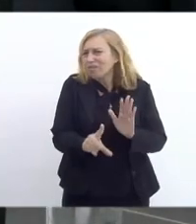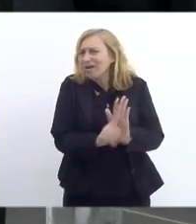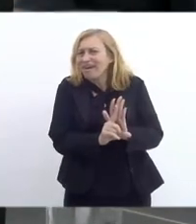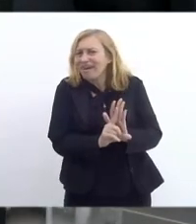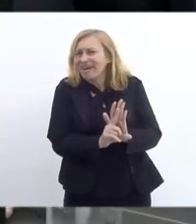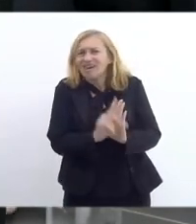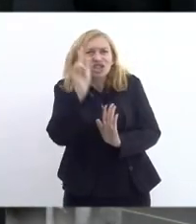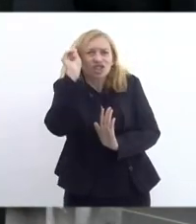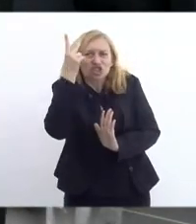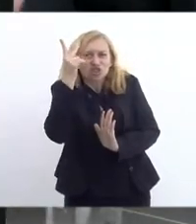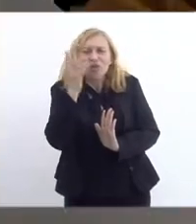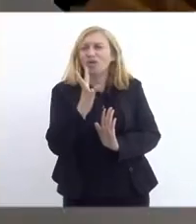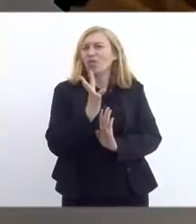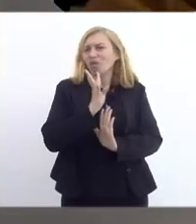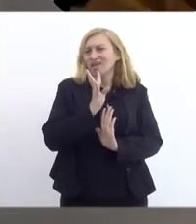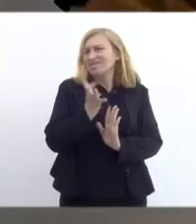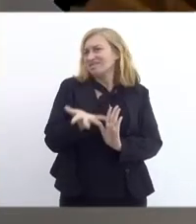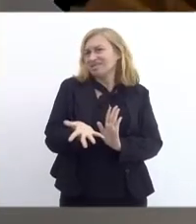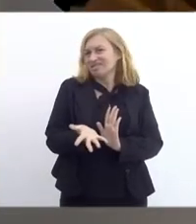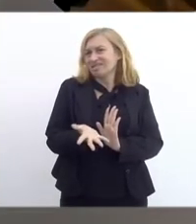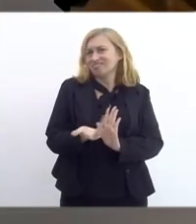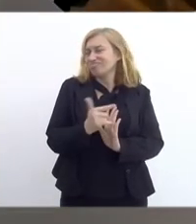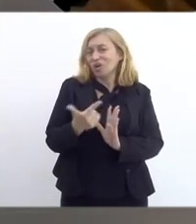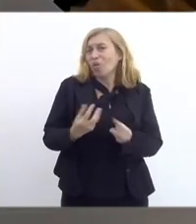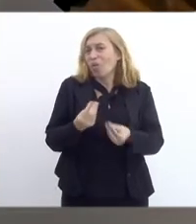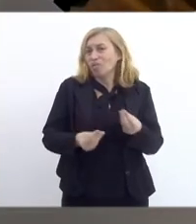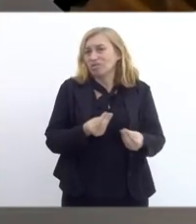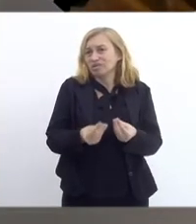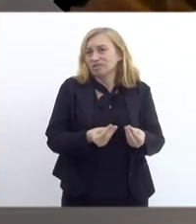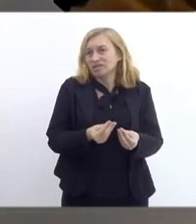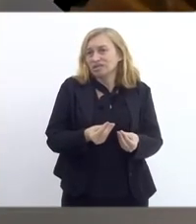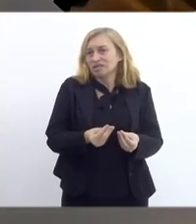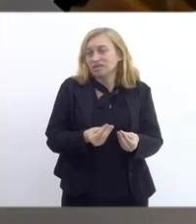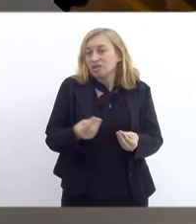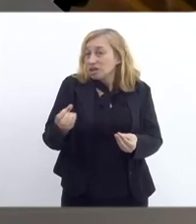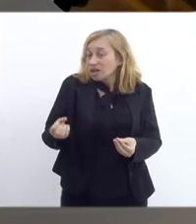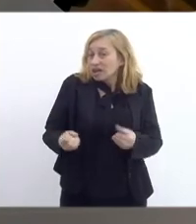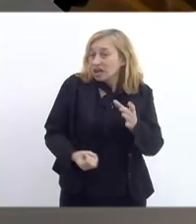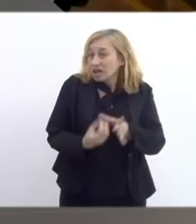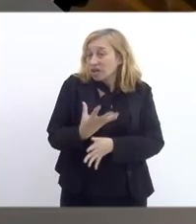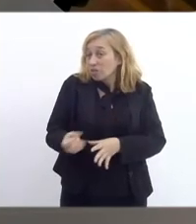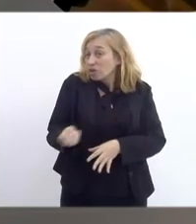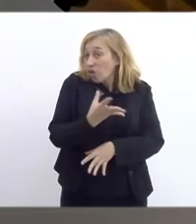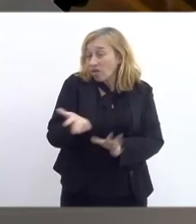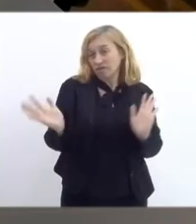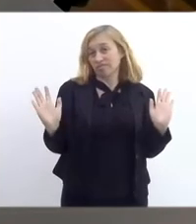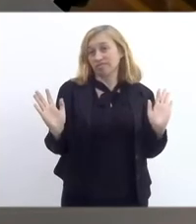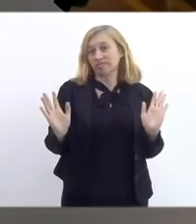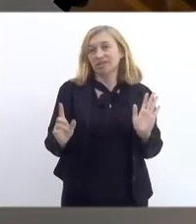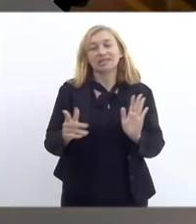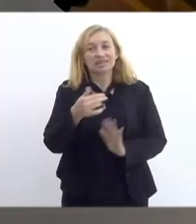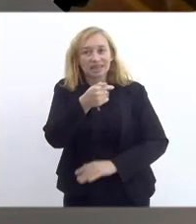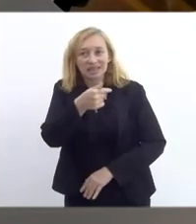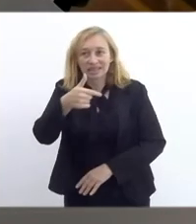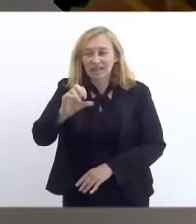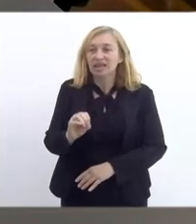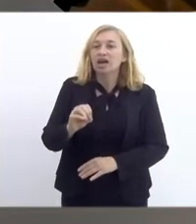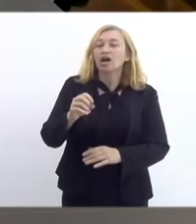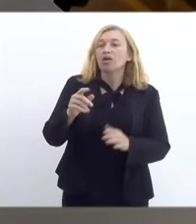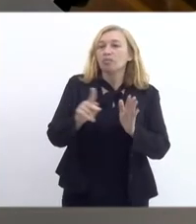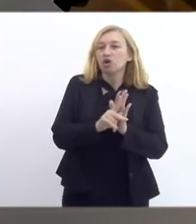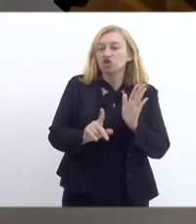que historicamente reconhecida. Não dá. Cria-se uma nova. 70. Projeto de lei